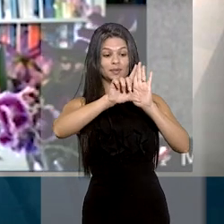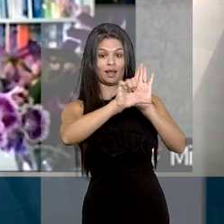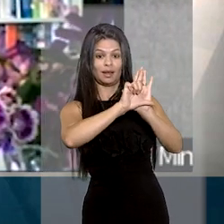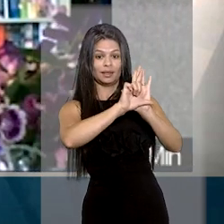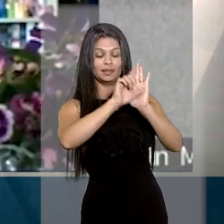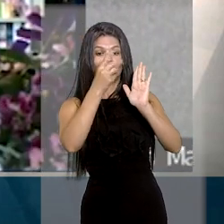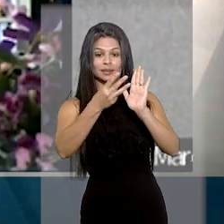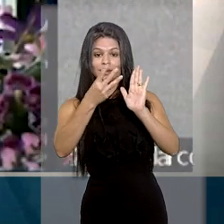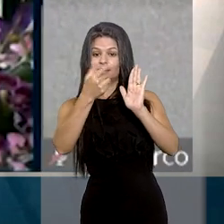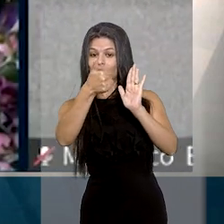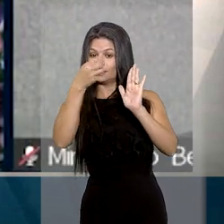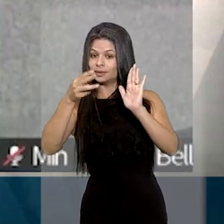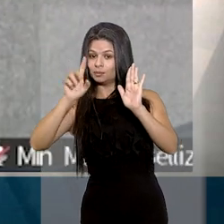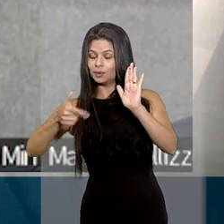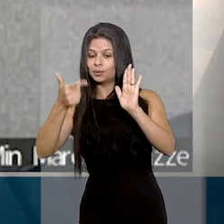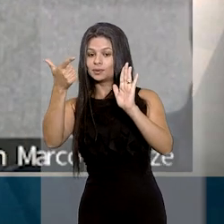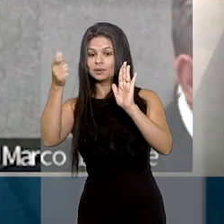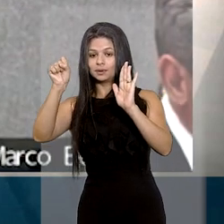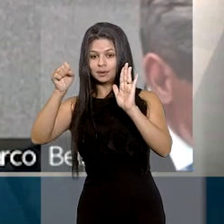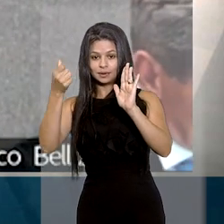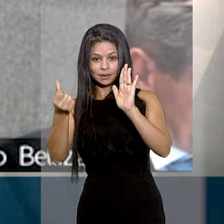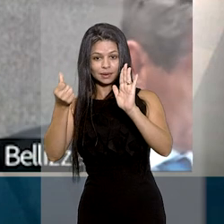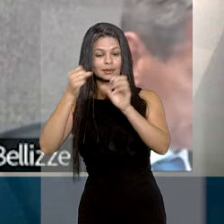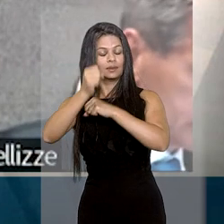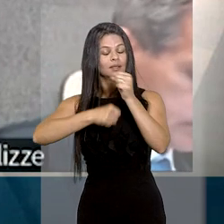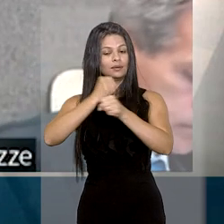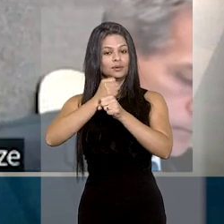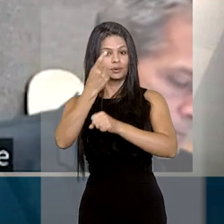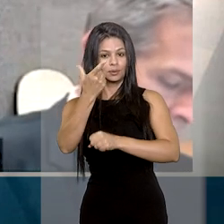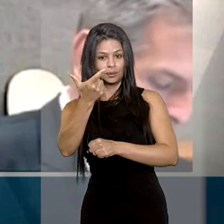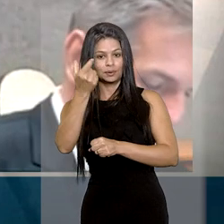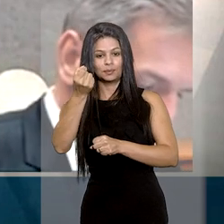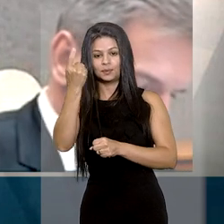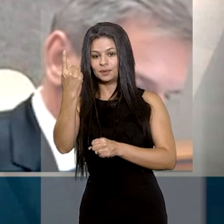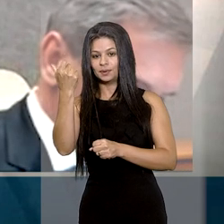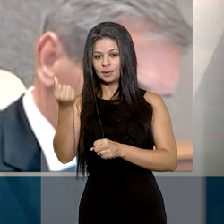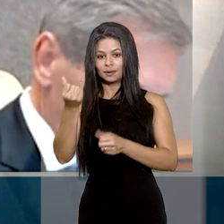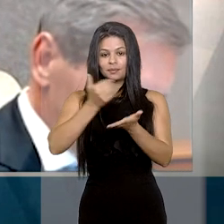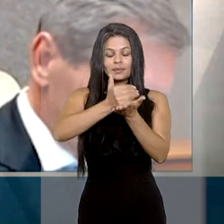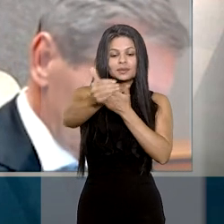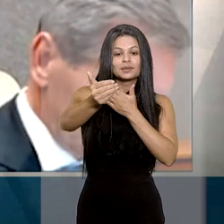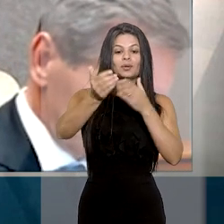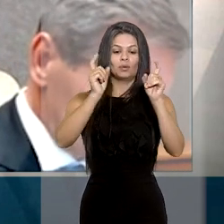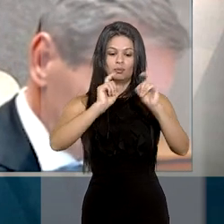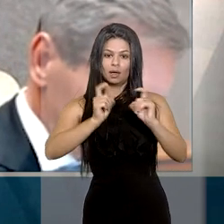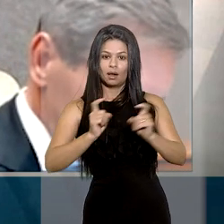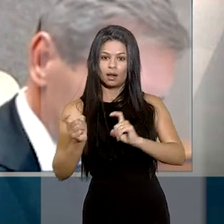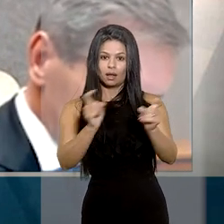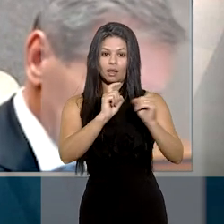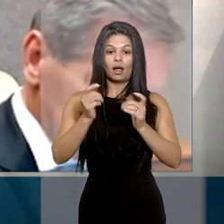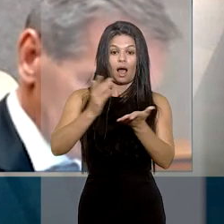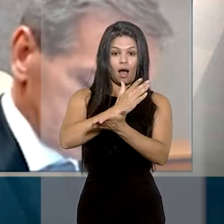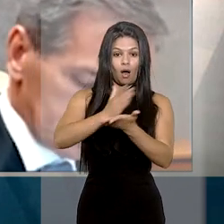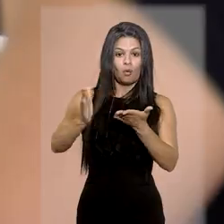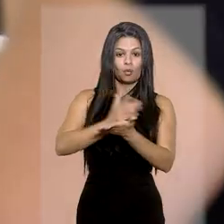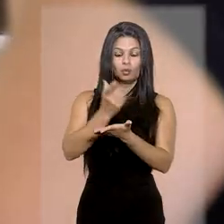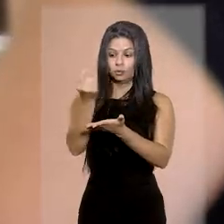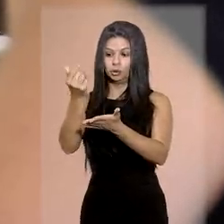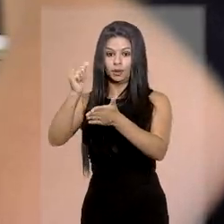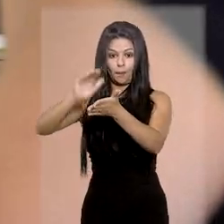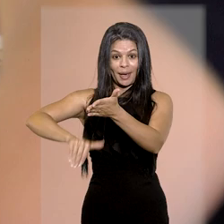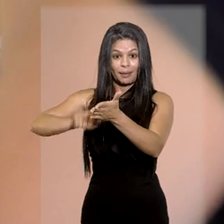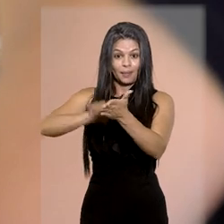vigência da lei 13.286 de 2016 a qual passou a considerar que a obrigação de reparar os prejuízos